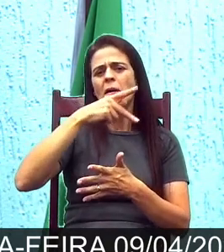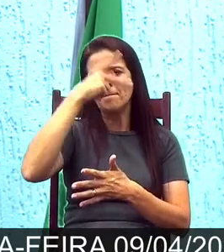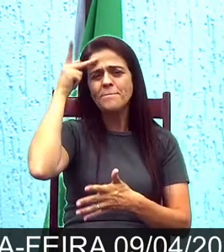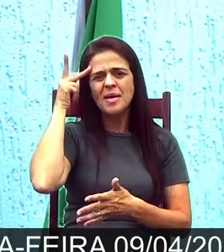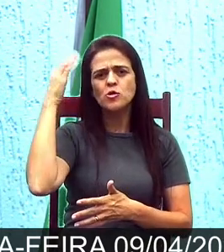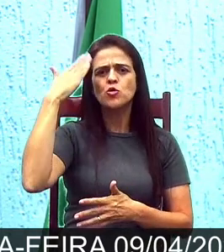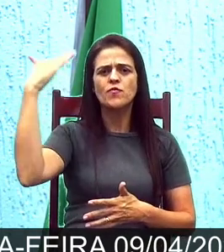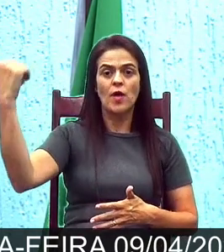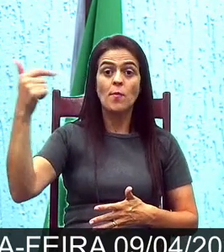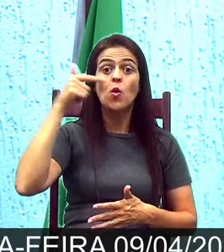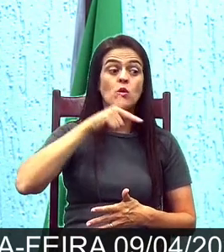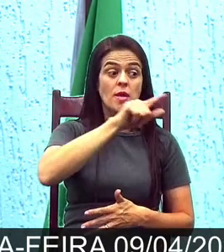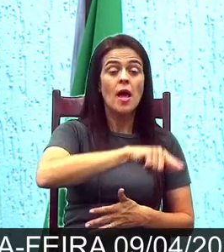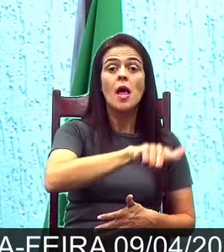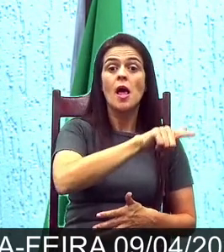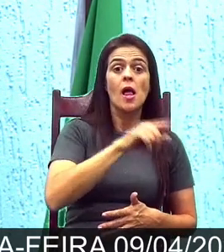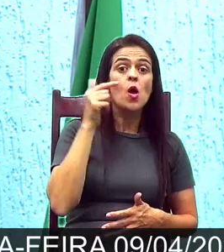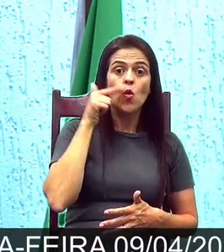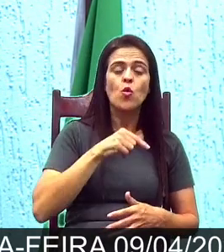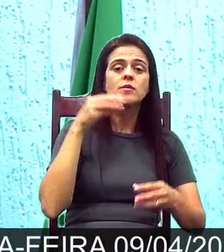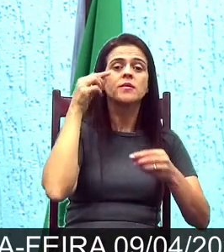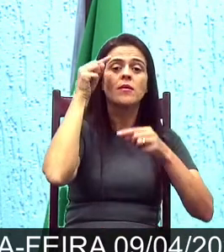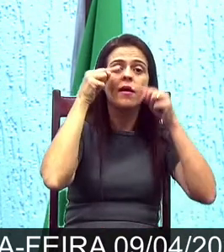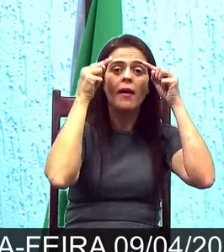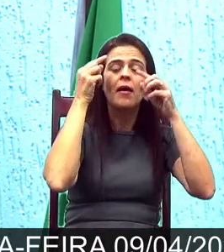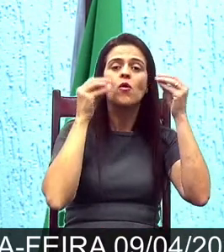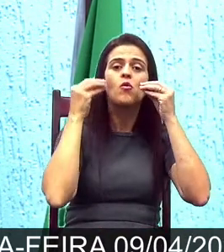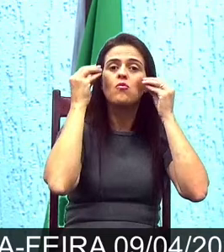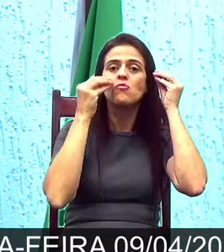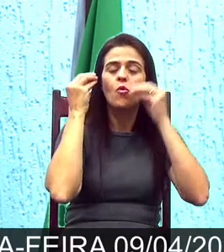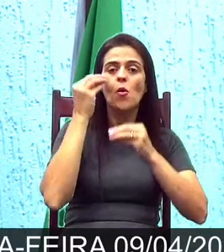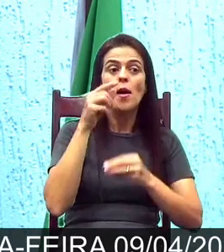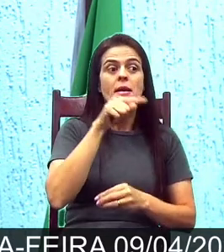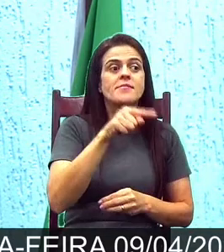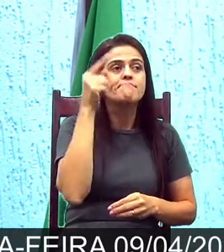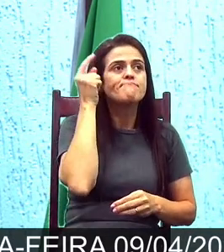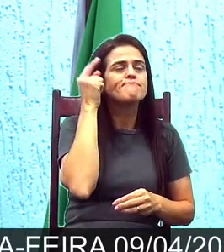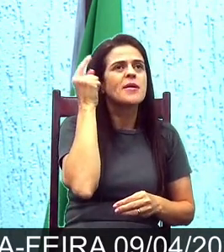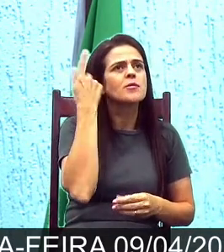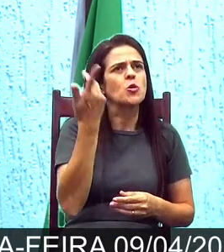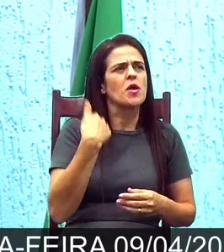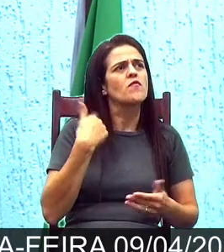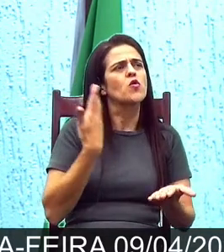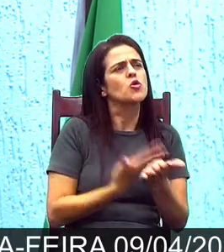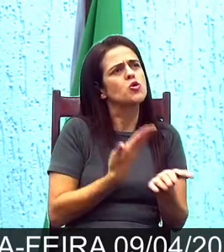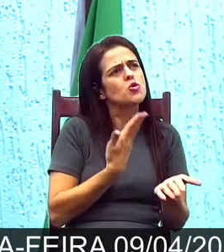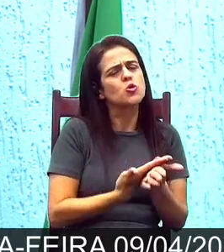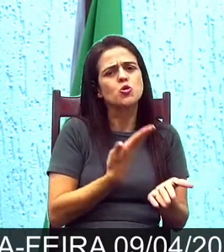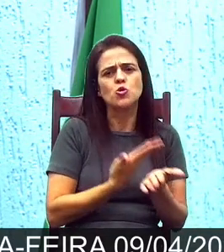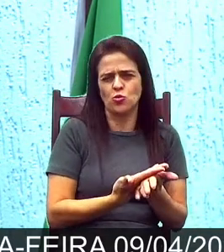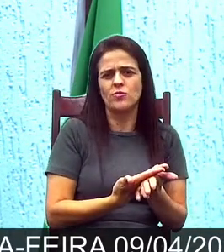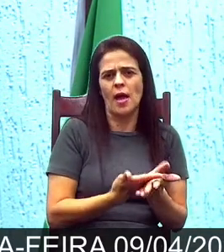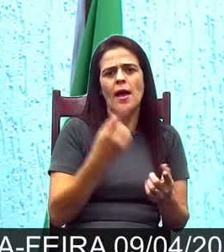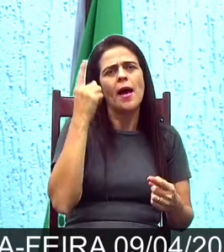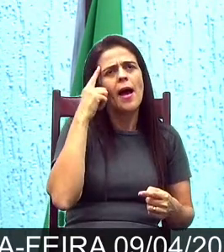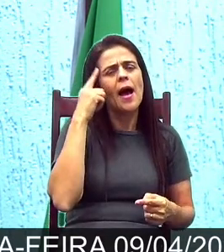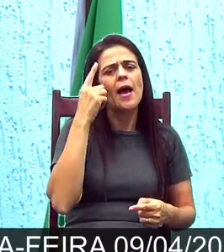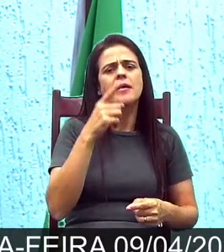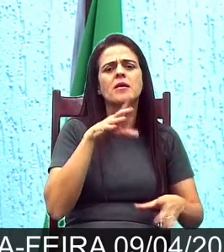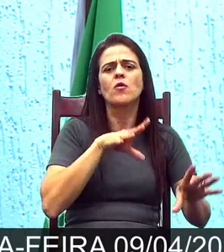área da estética, Thaisa resolveu se especializar e optou pela faculdade de biomedicina, a qual concluiu no